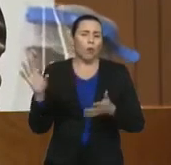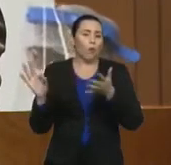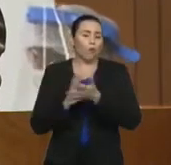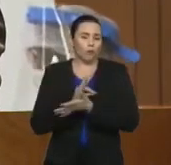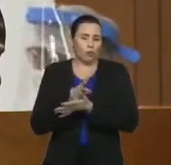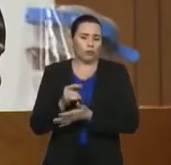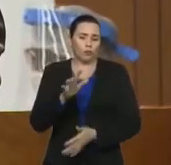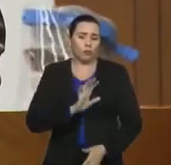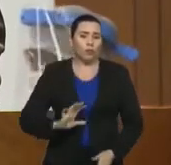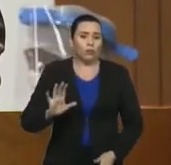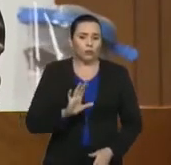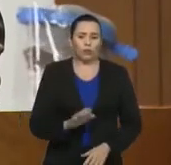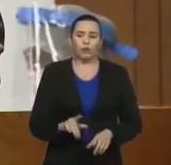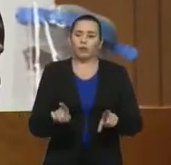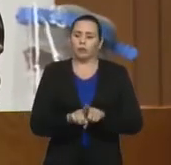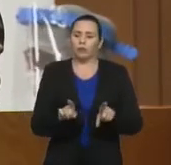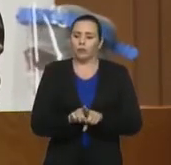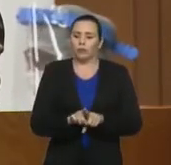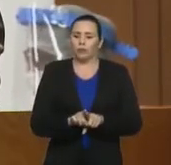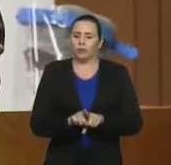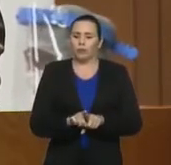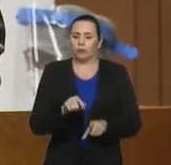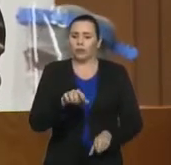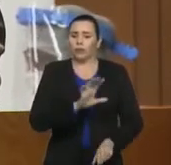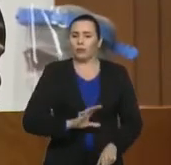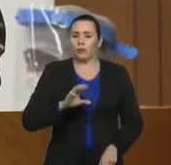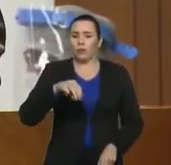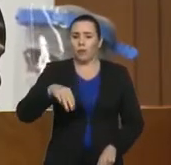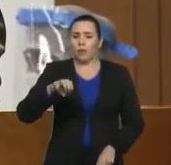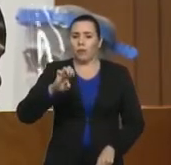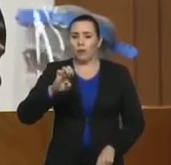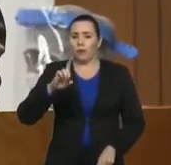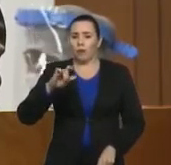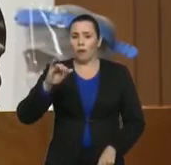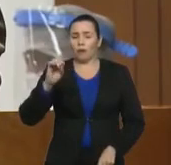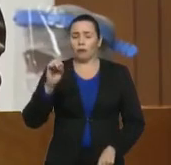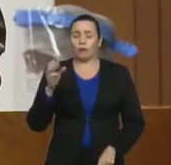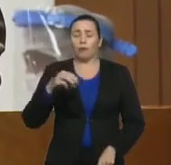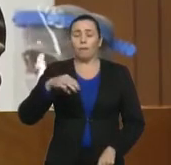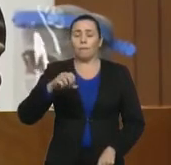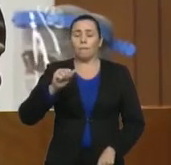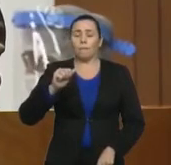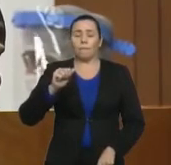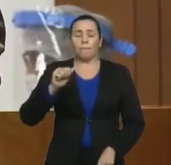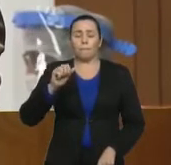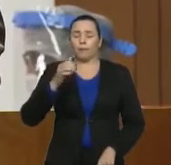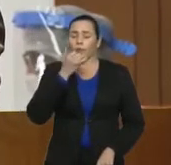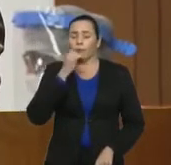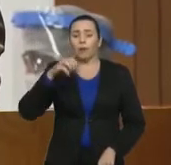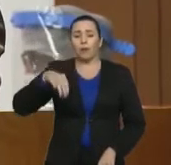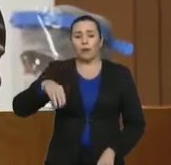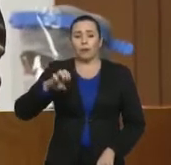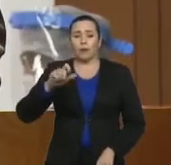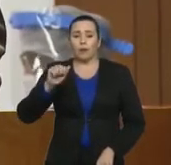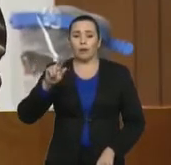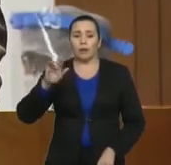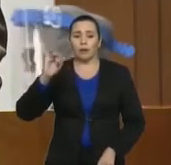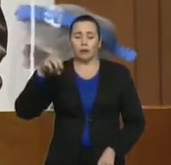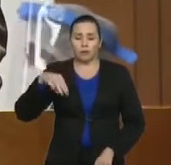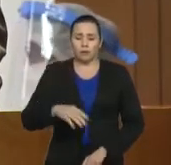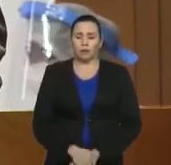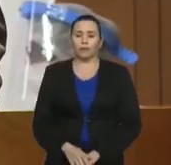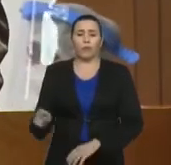o contrato de conserva da região do Médio Mearim é a empresa Construcefse, que onde o proprietário é o seu Eduardo